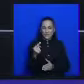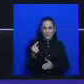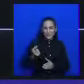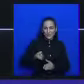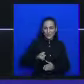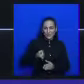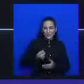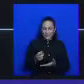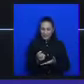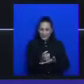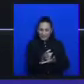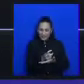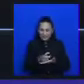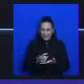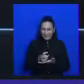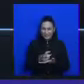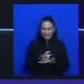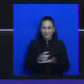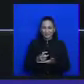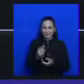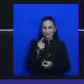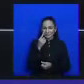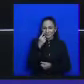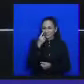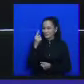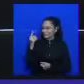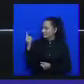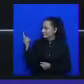primeiro número da Quina.